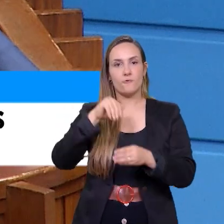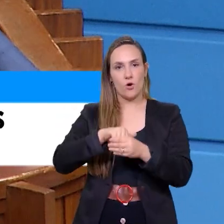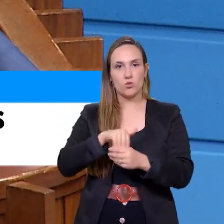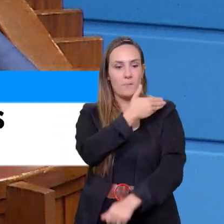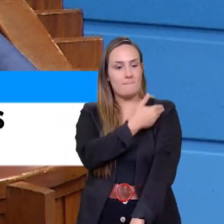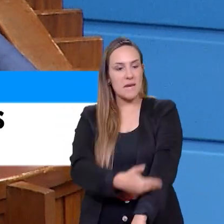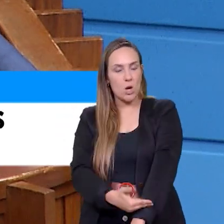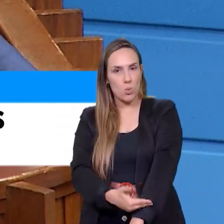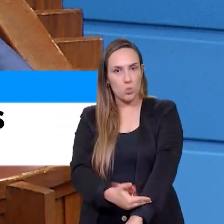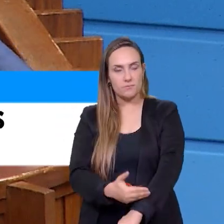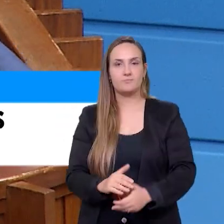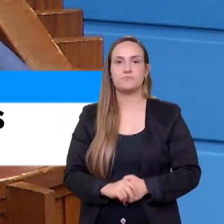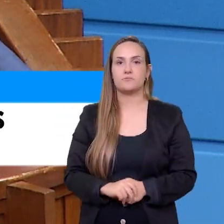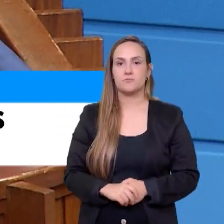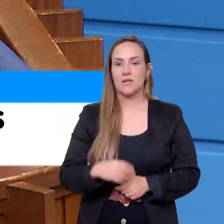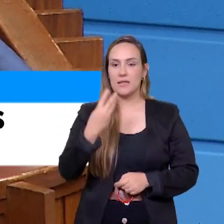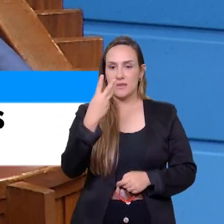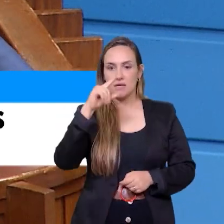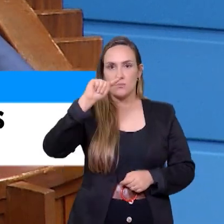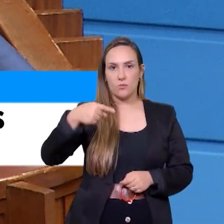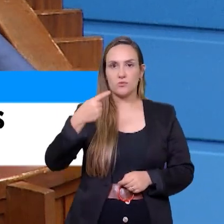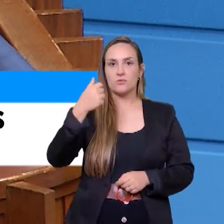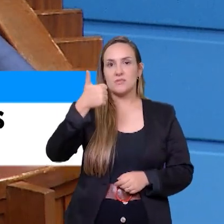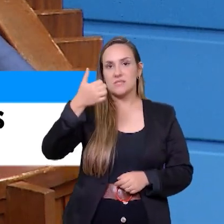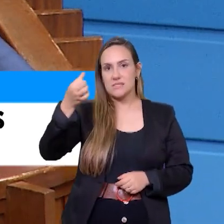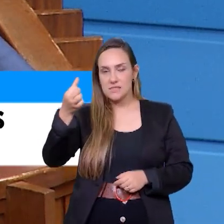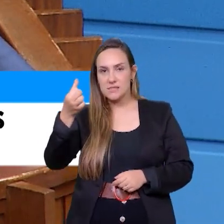1,43% votaram em branco.